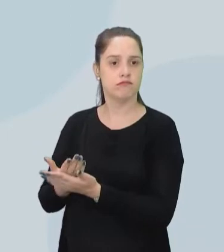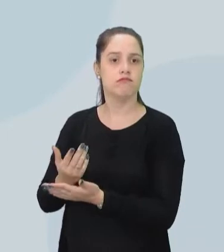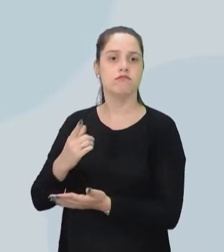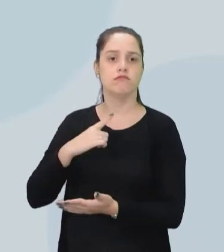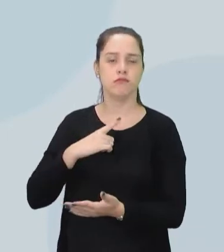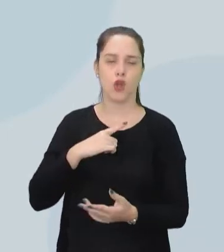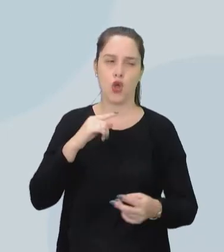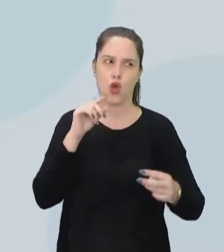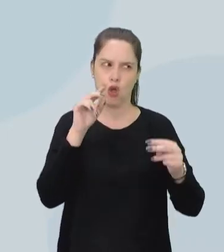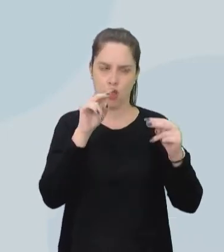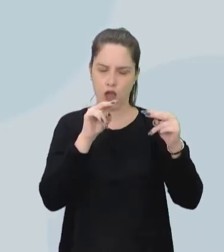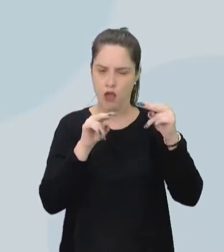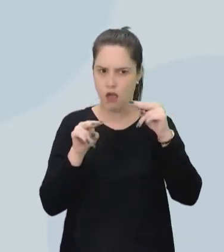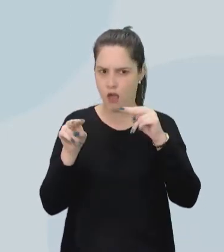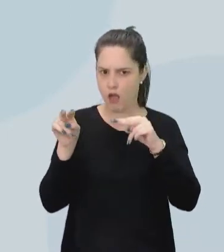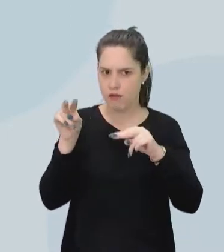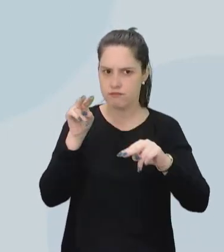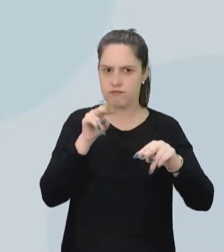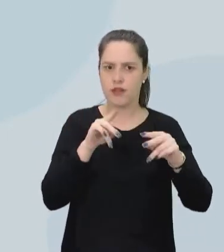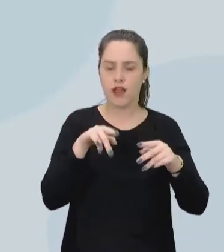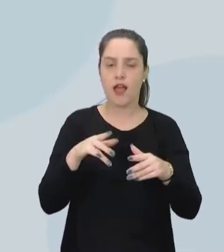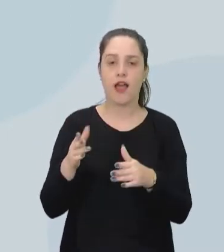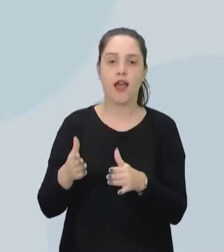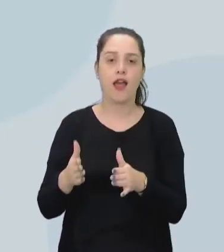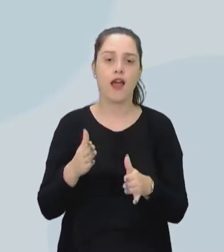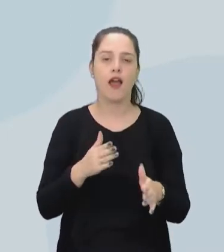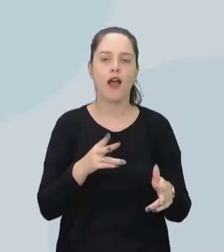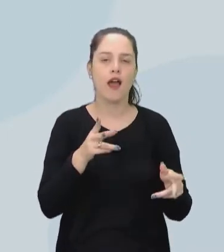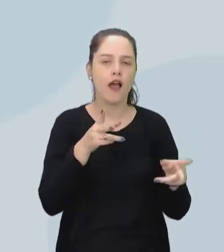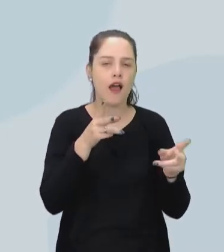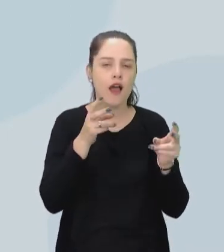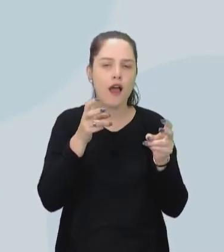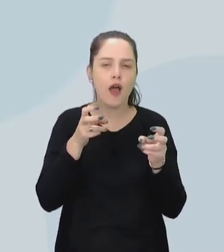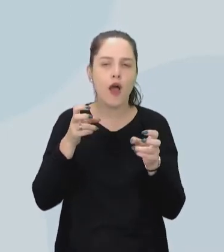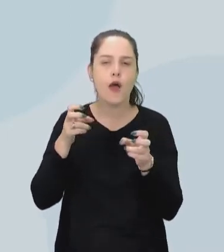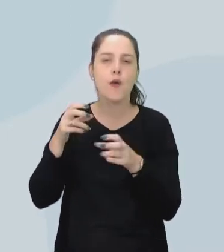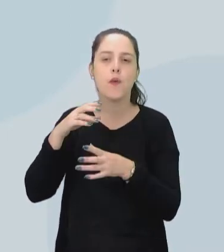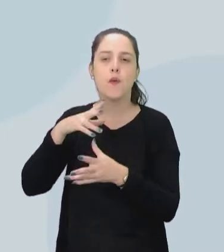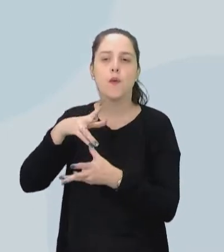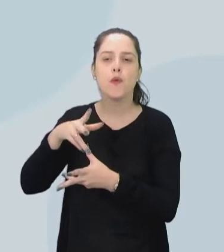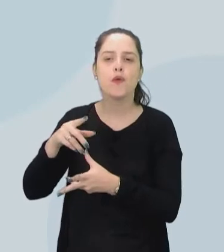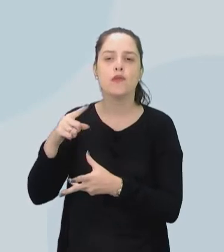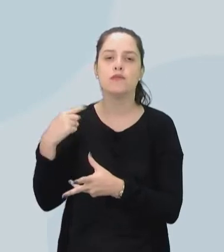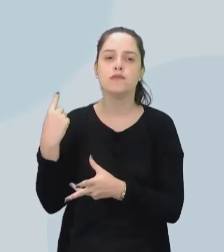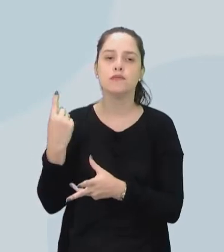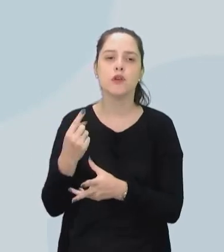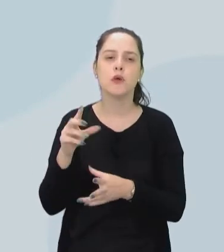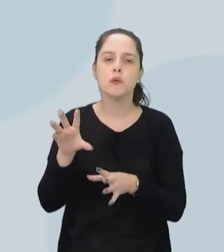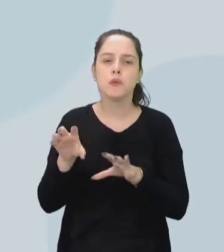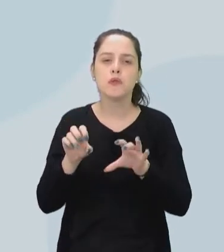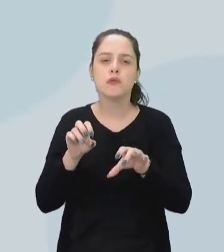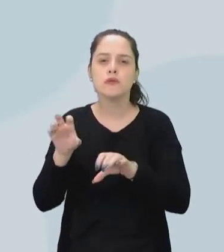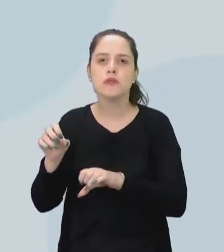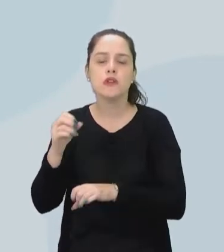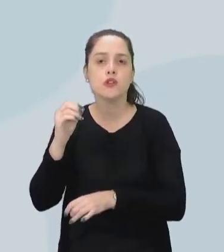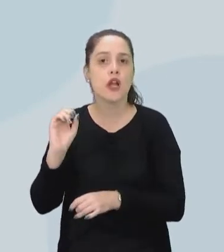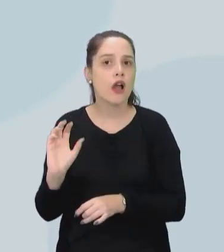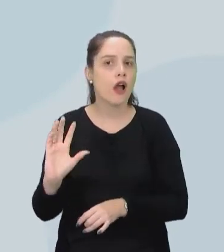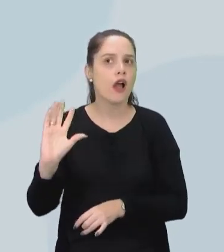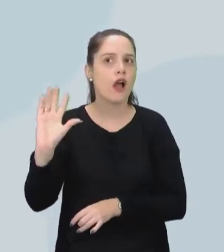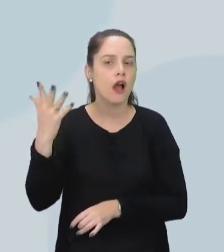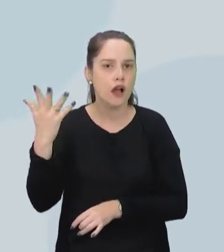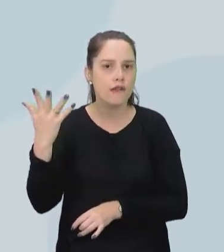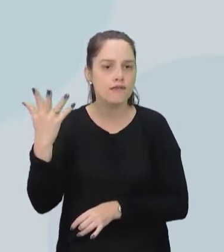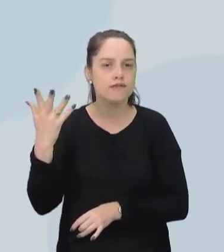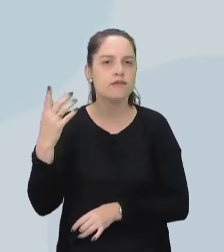a observação. Nessa etapa, observamos o mundo ao nosso redor em busca de fenômenos ou acontecimentos.